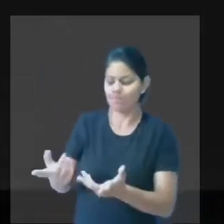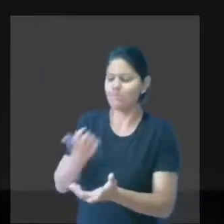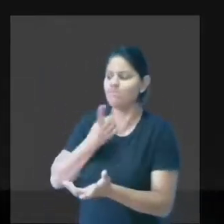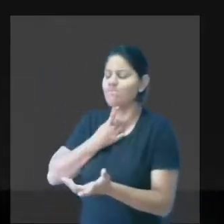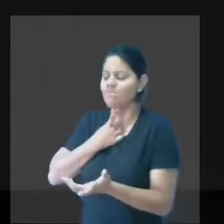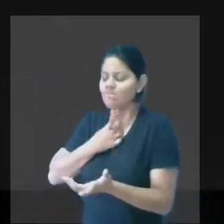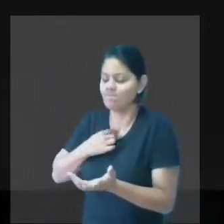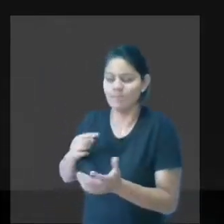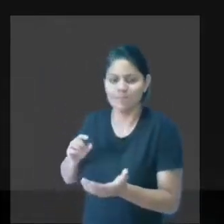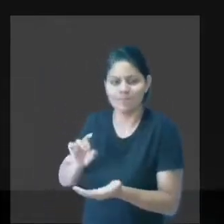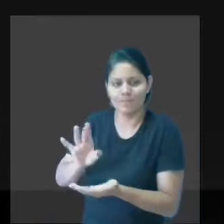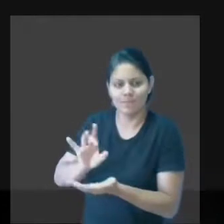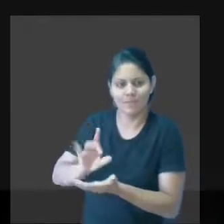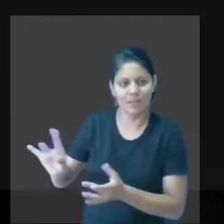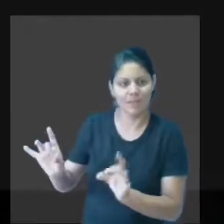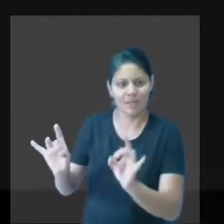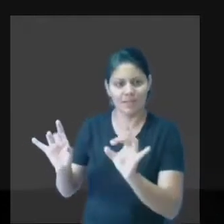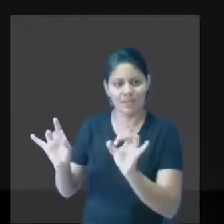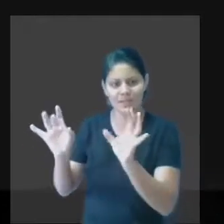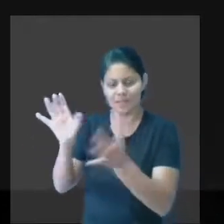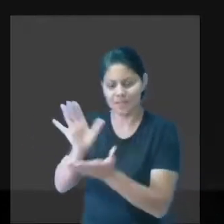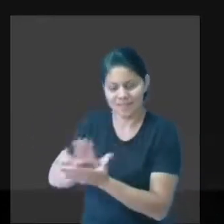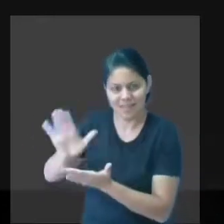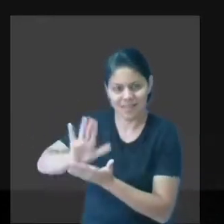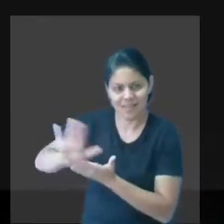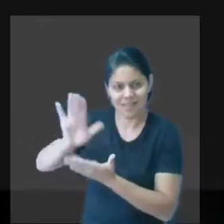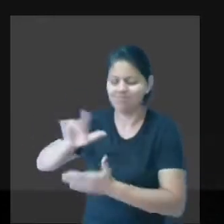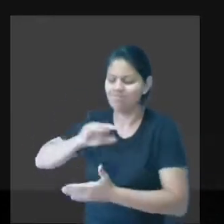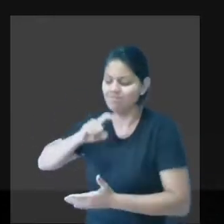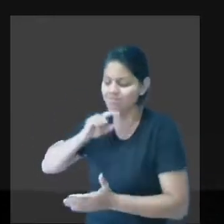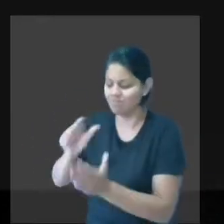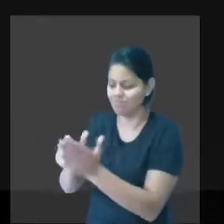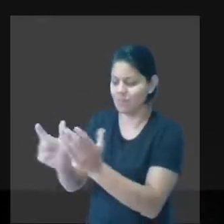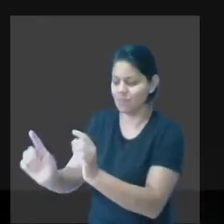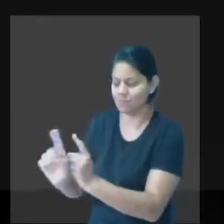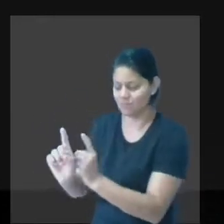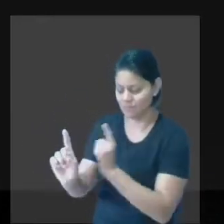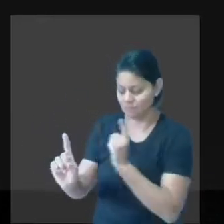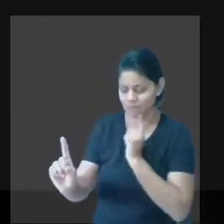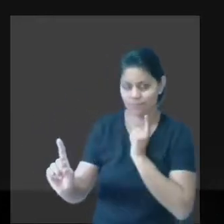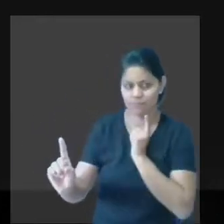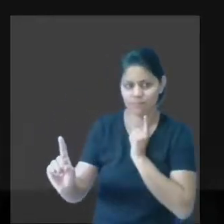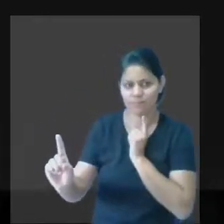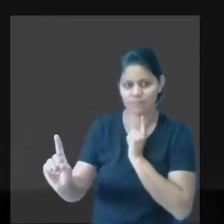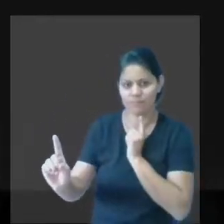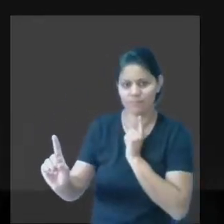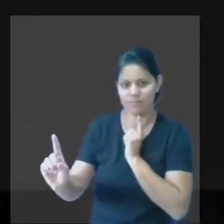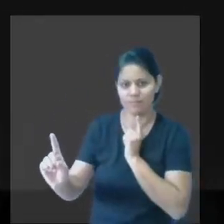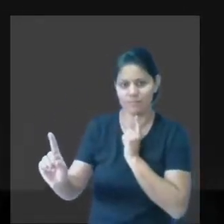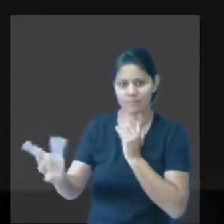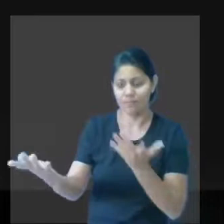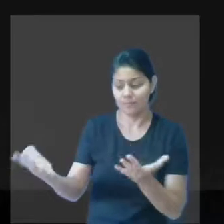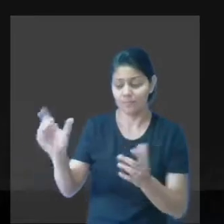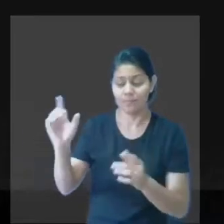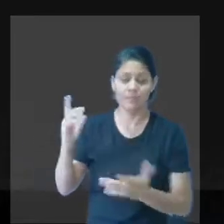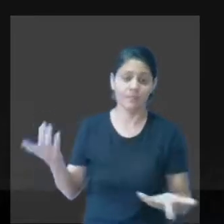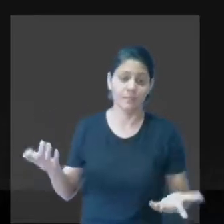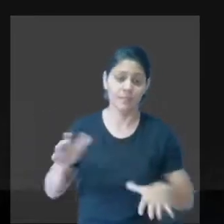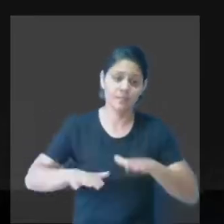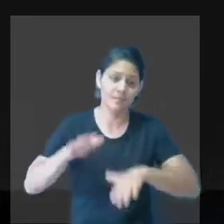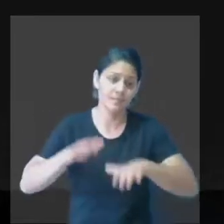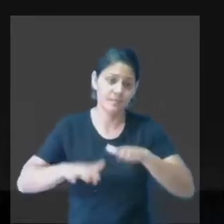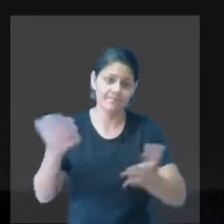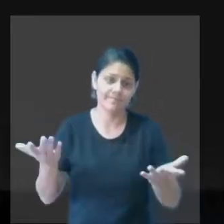as nossas condições financeiras impõem também um distanciamento com relação ao livro e acabam sacralizando o livro de tal modo que muitas